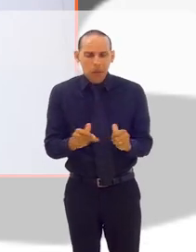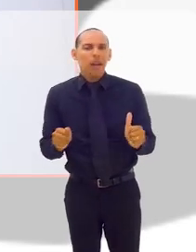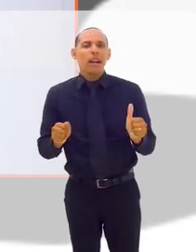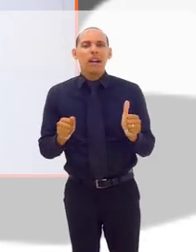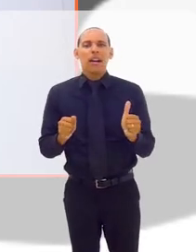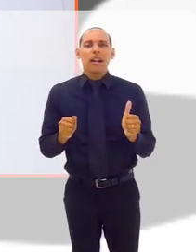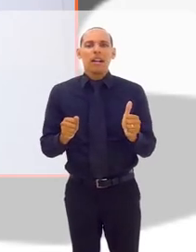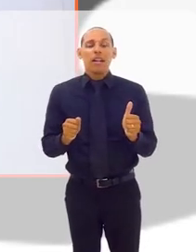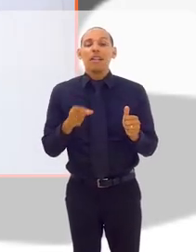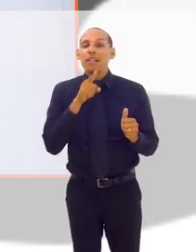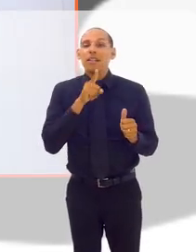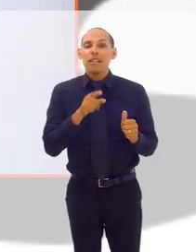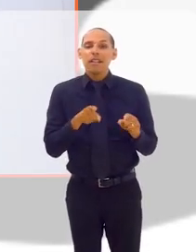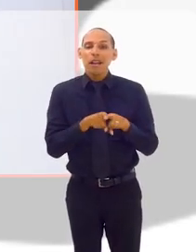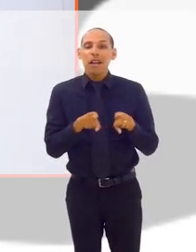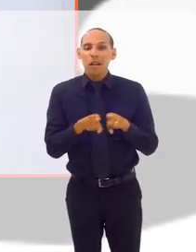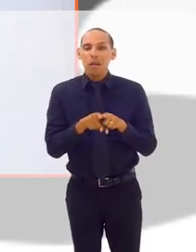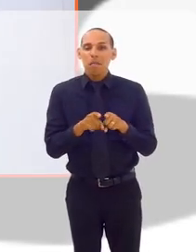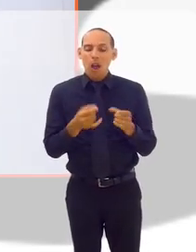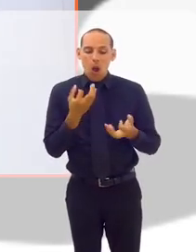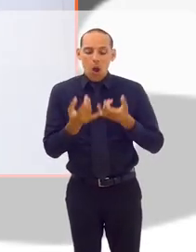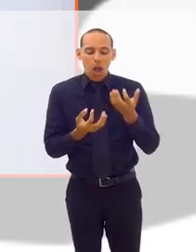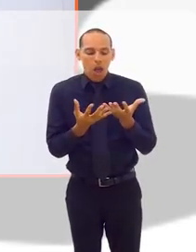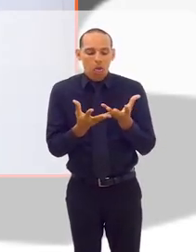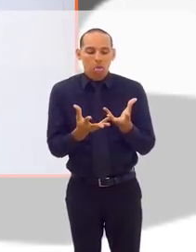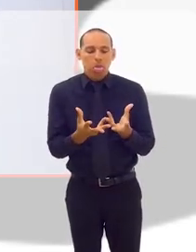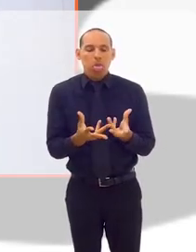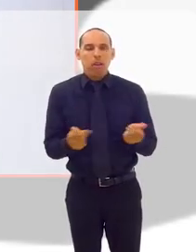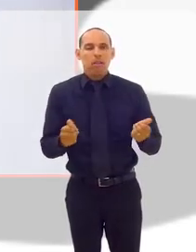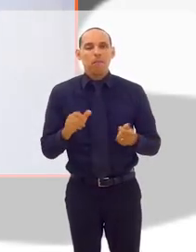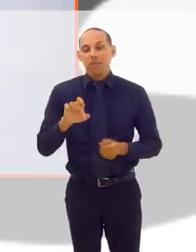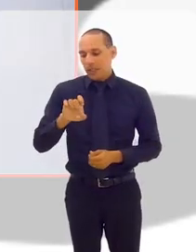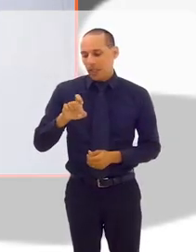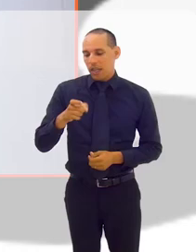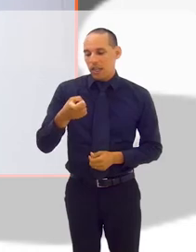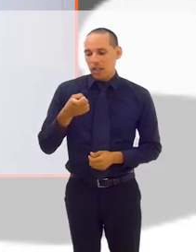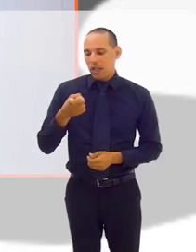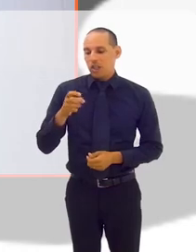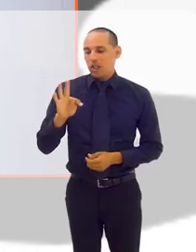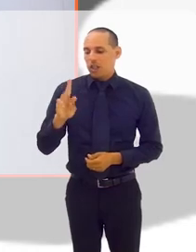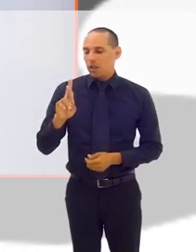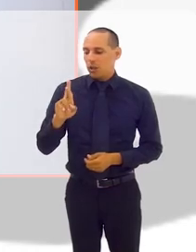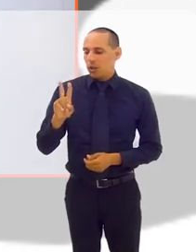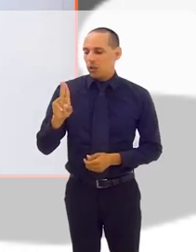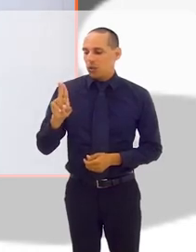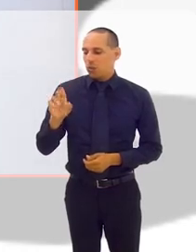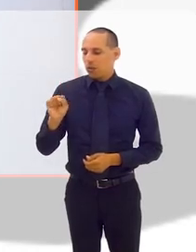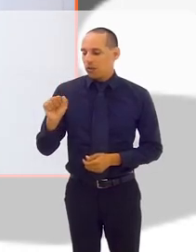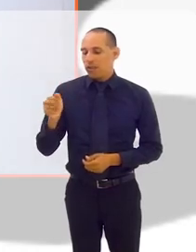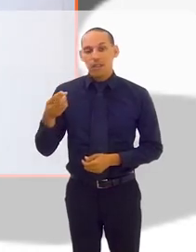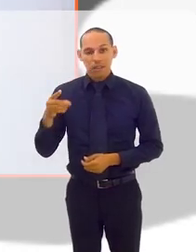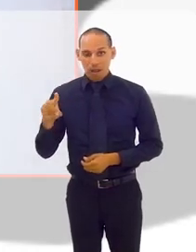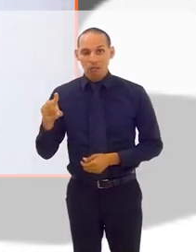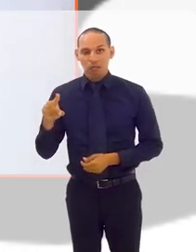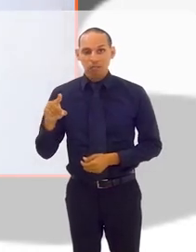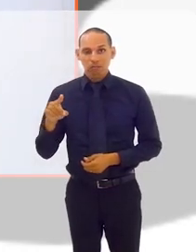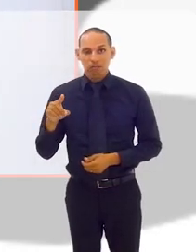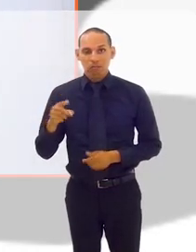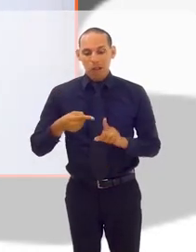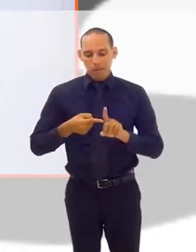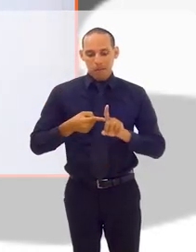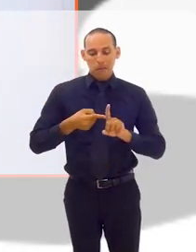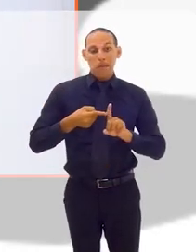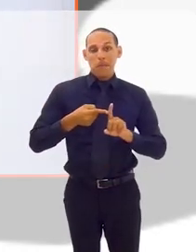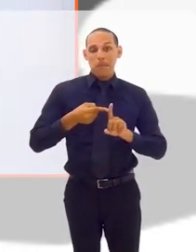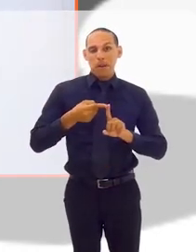um processo de derretimento chamado de extrusão. Então você consegue extrusar esse plástico que chega a uma